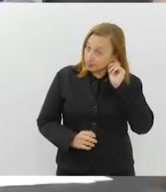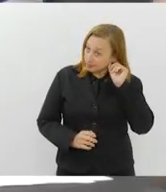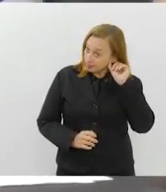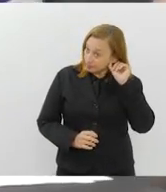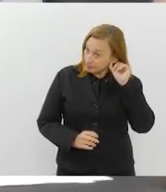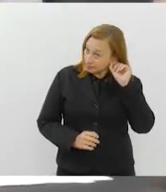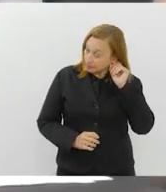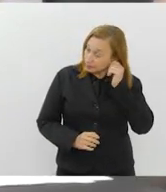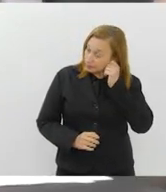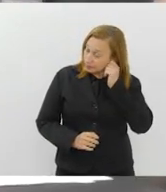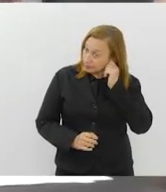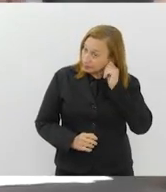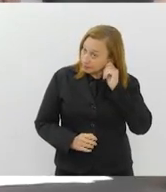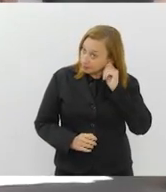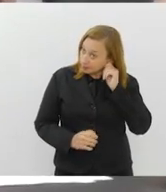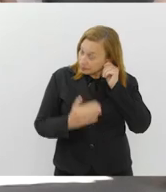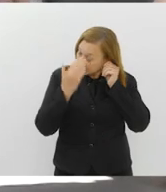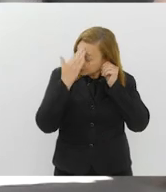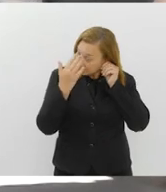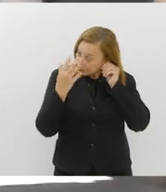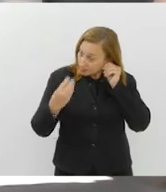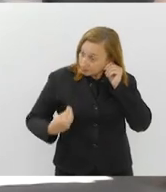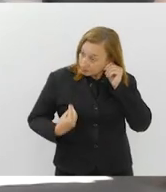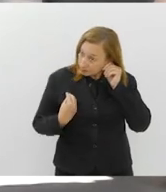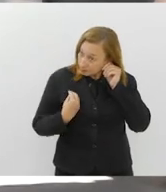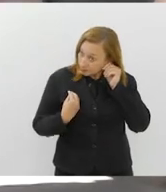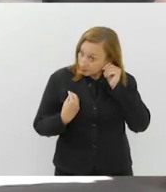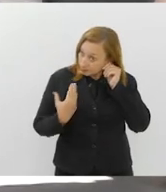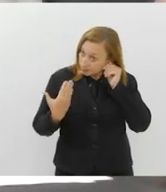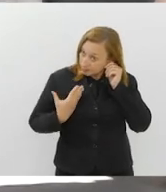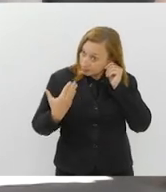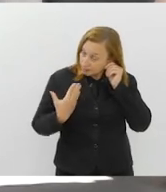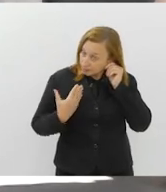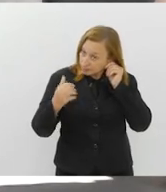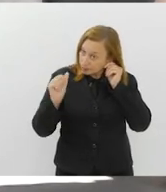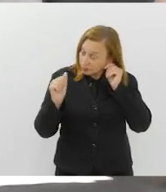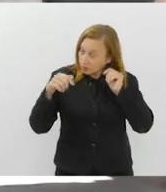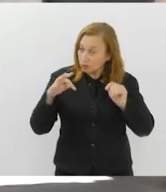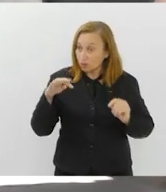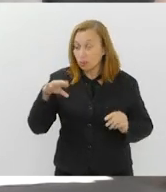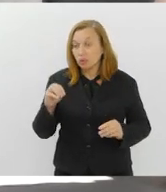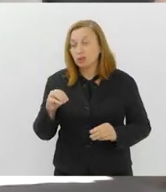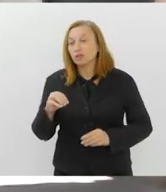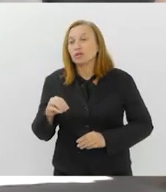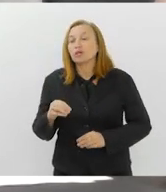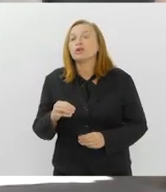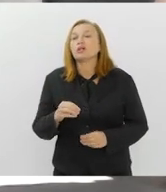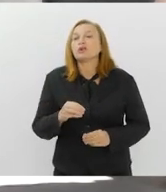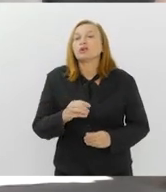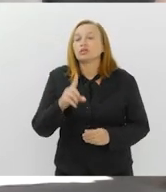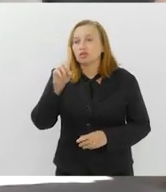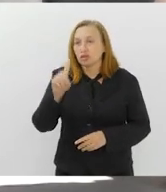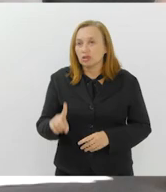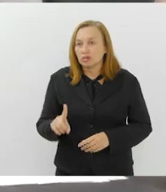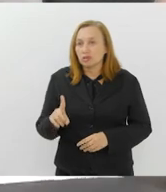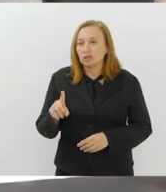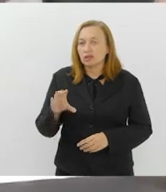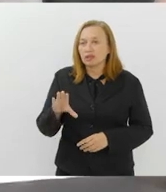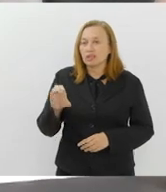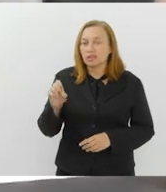queria agradecer também a presença do querido amigo Antônio Carlos, diretor financeiro da CEDAE. Obrigado pela presença,